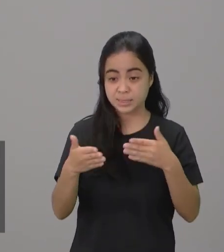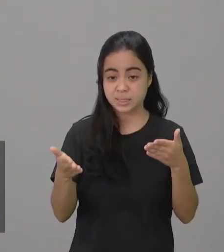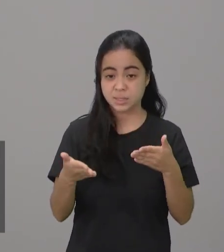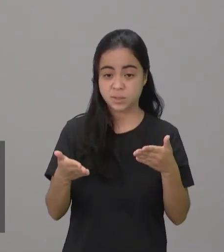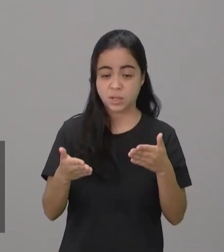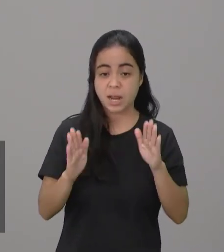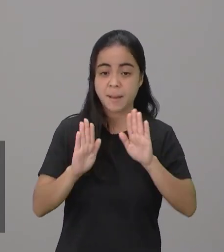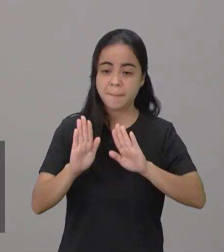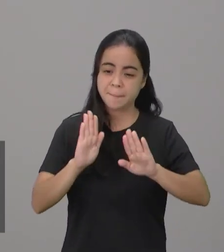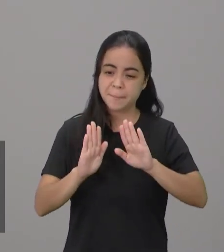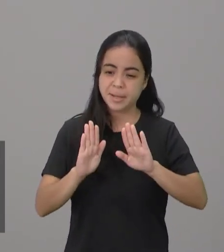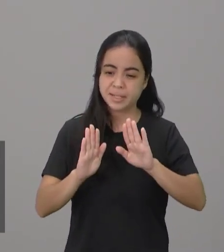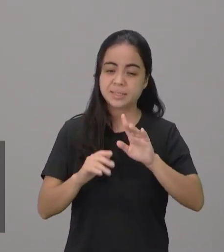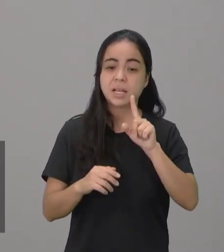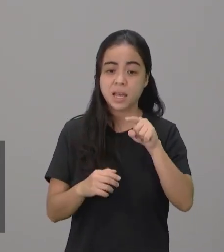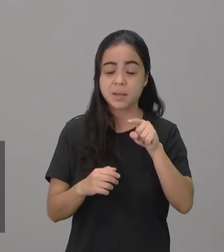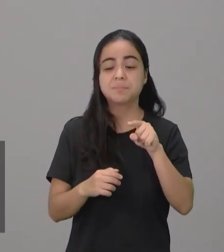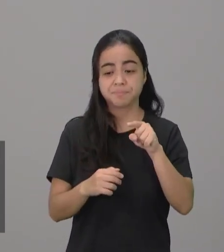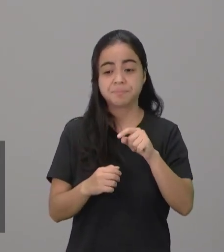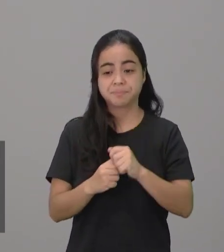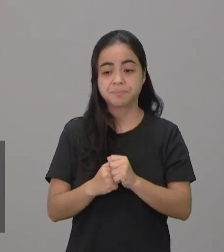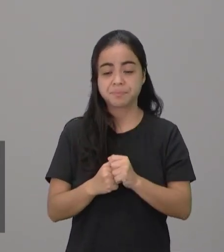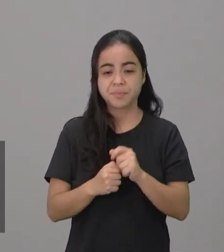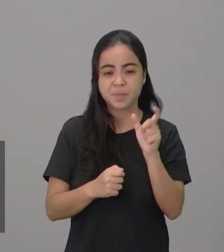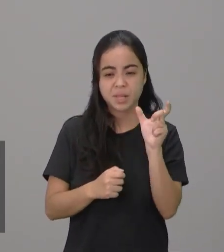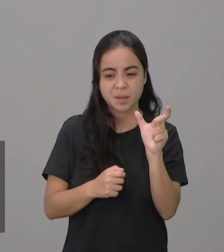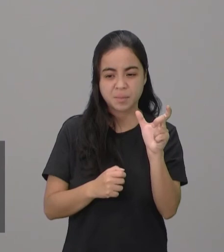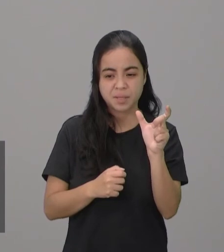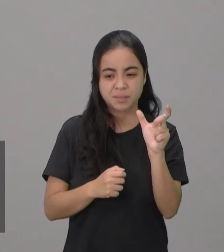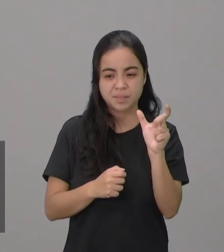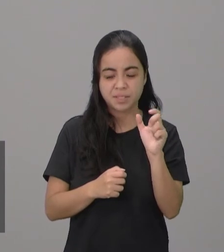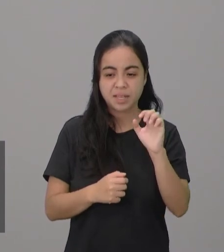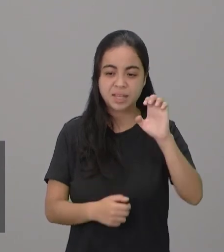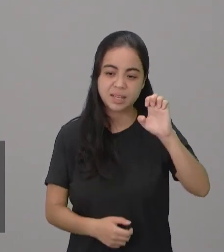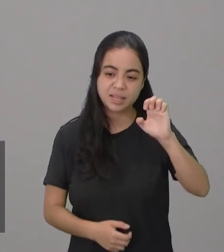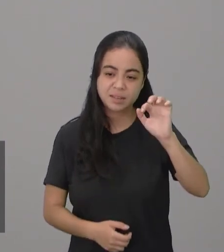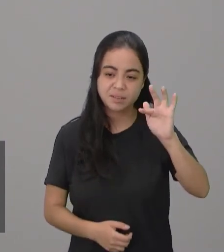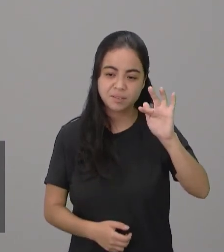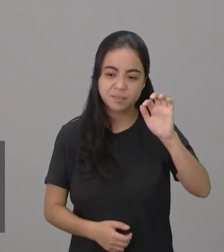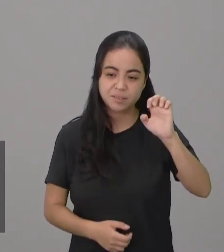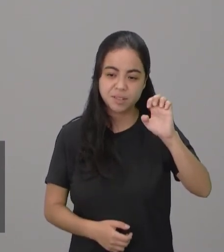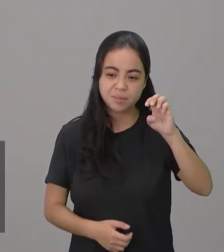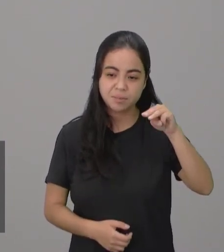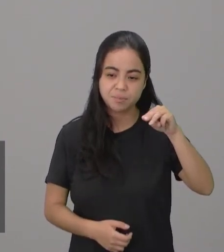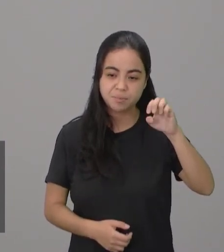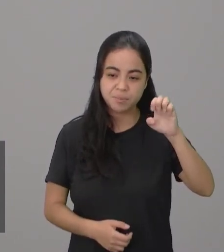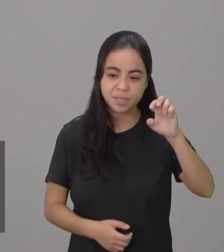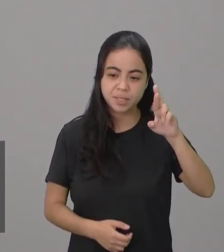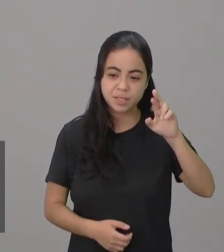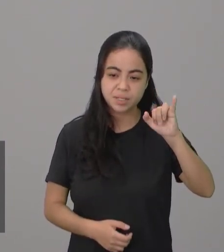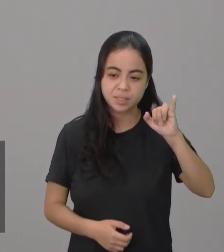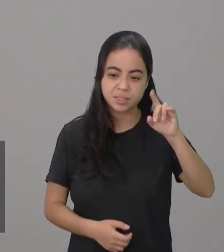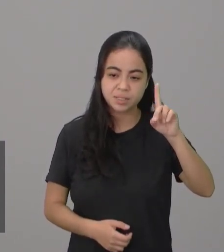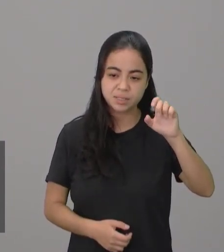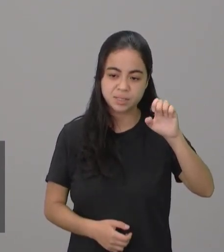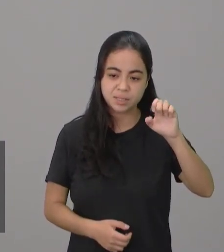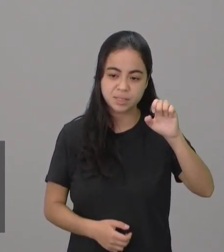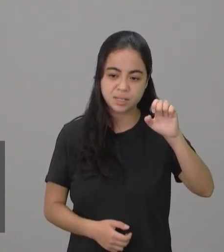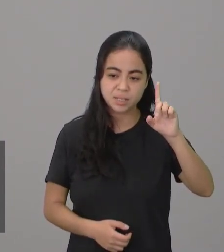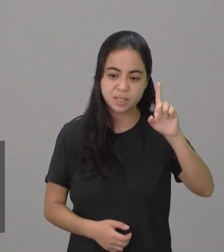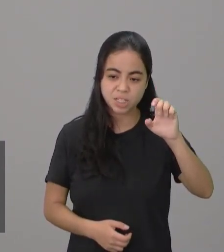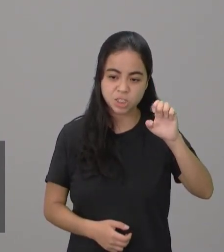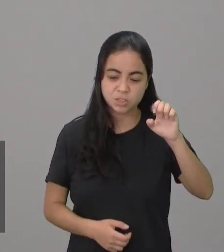terminando o tempo, mas é justamente essa palavra bonita que é a efemeridade da cultura. Então, aquilo que nós temos como moda, como estilo